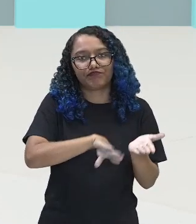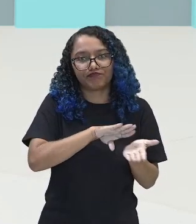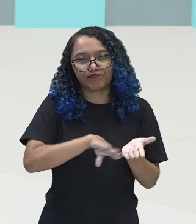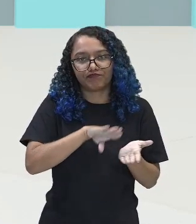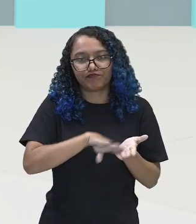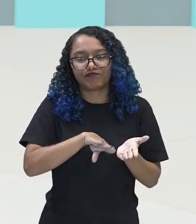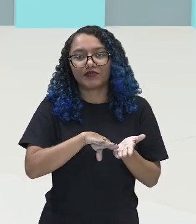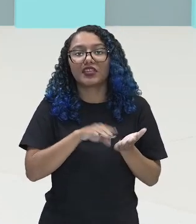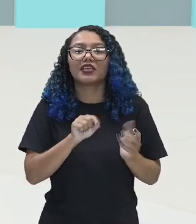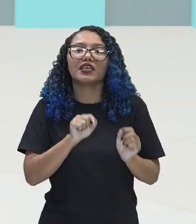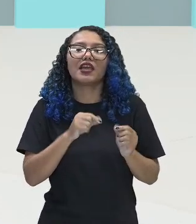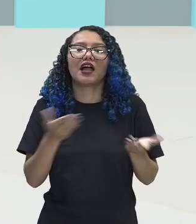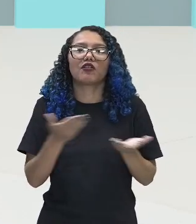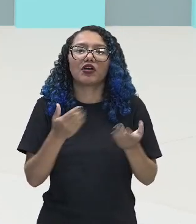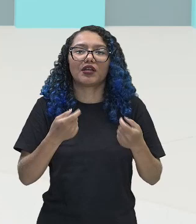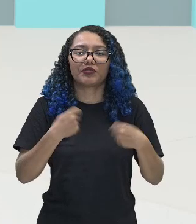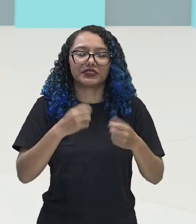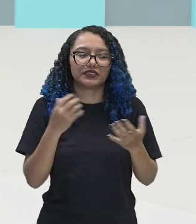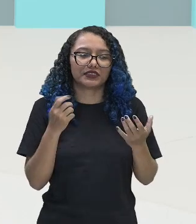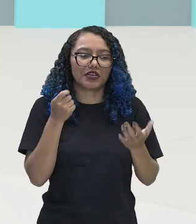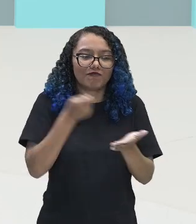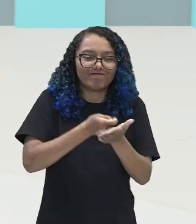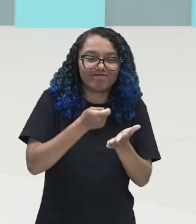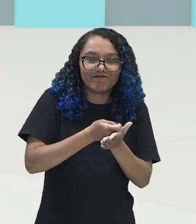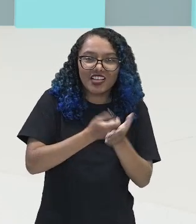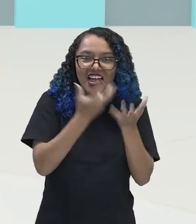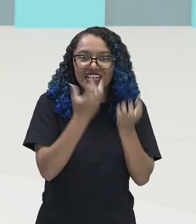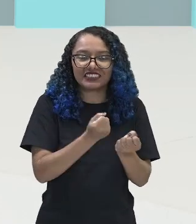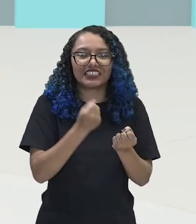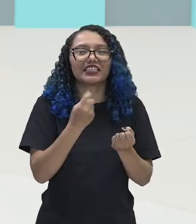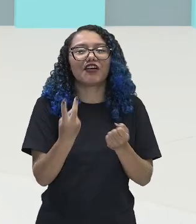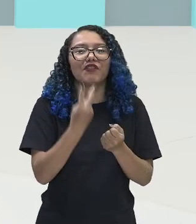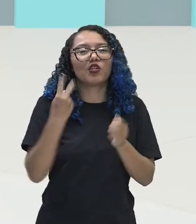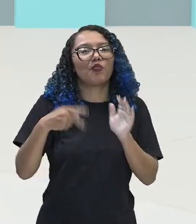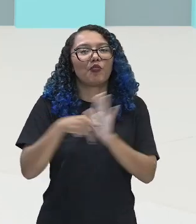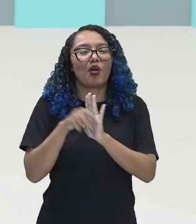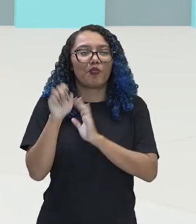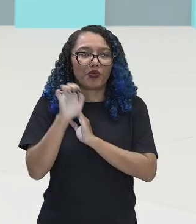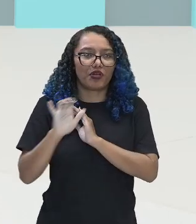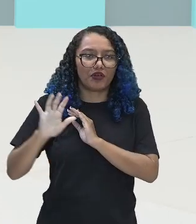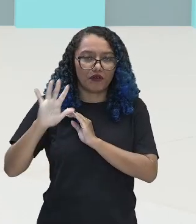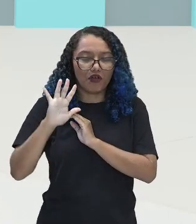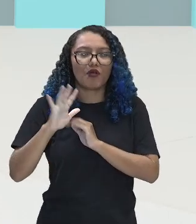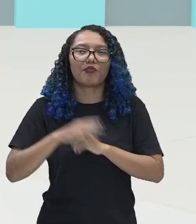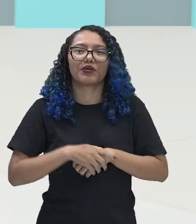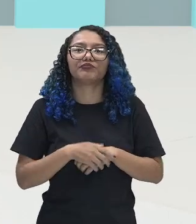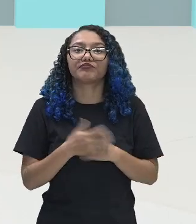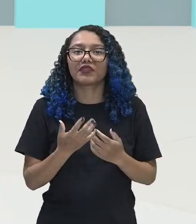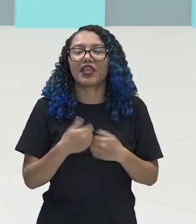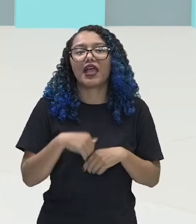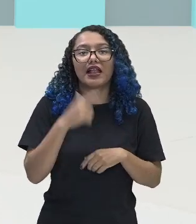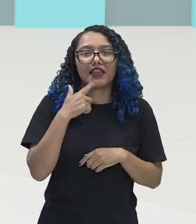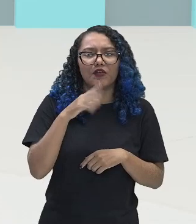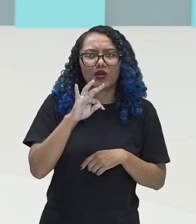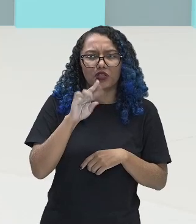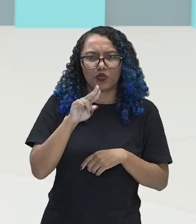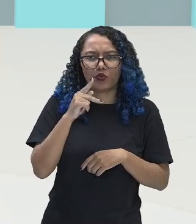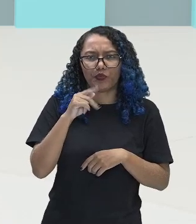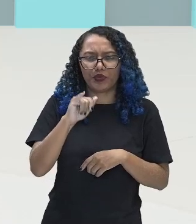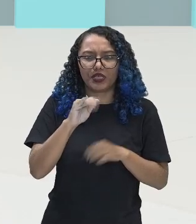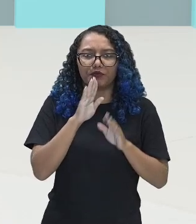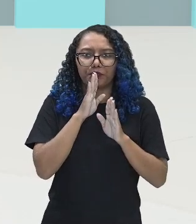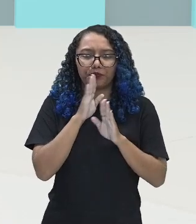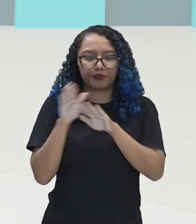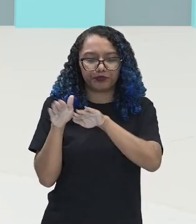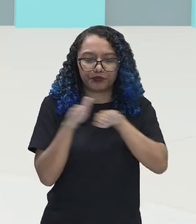e impuseram os seus valores, não é? Tanto que eles pararam de falar a língua tupi para falar de fato o português.